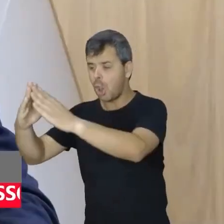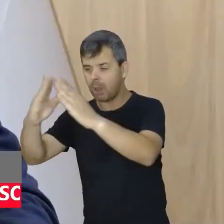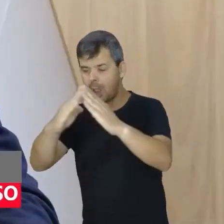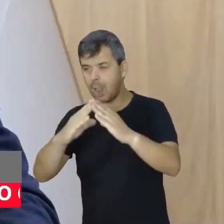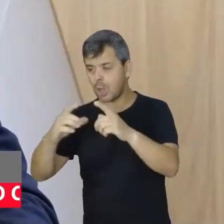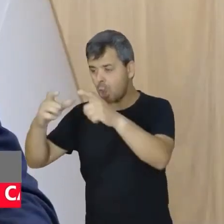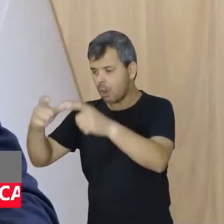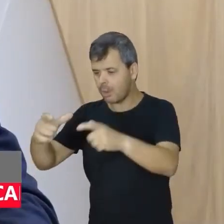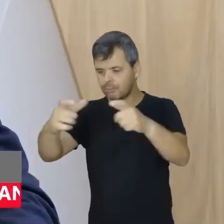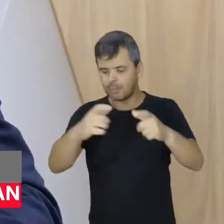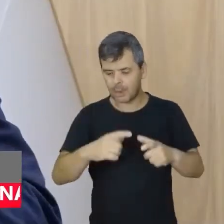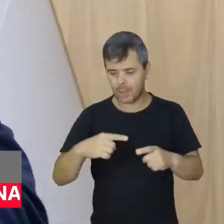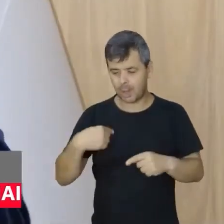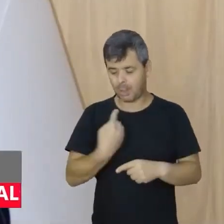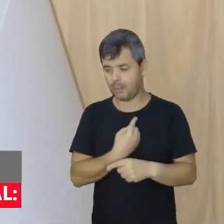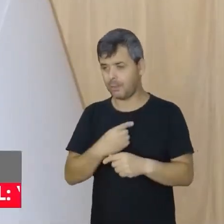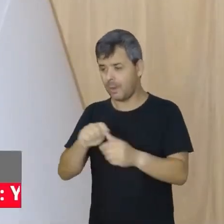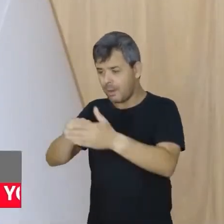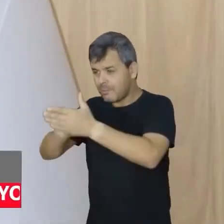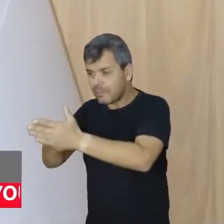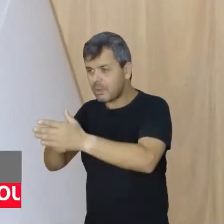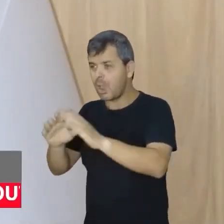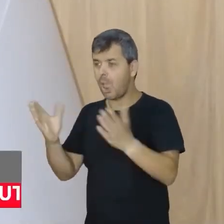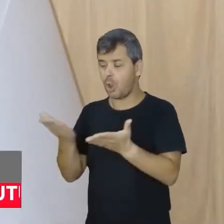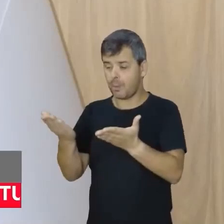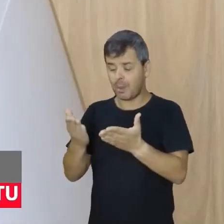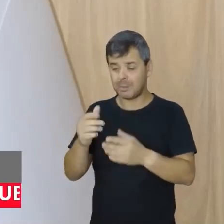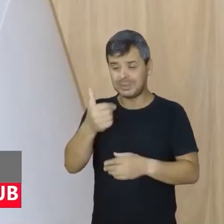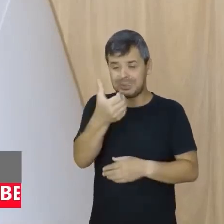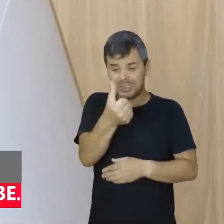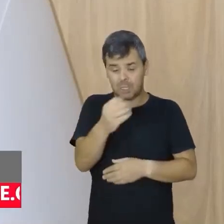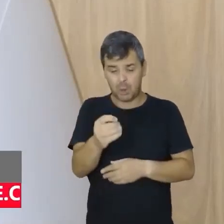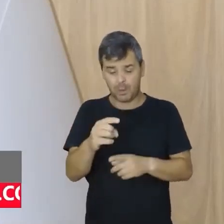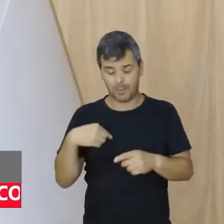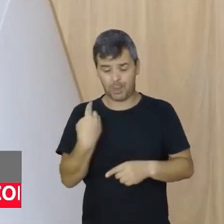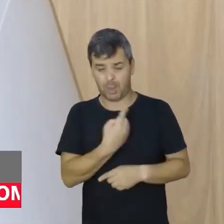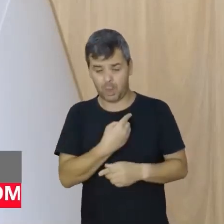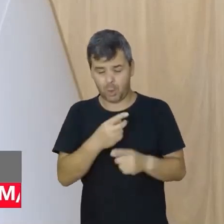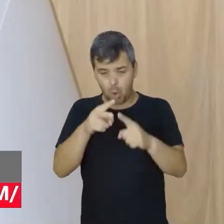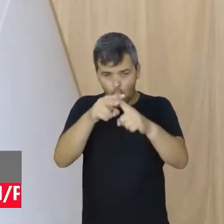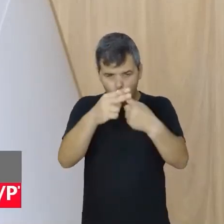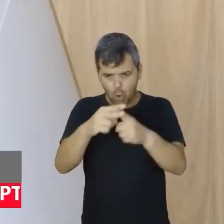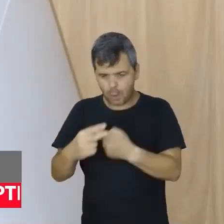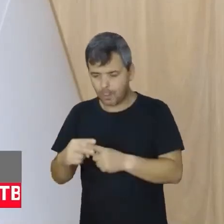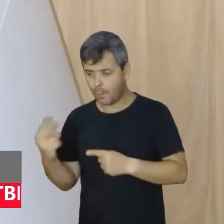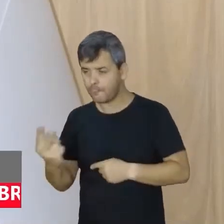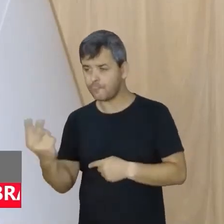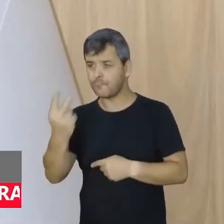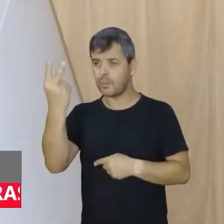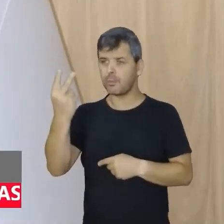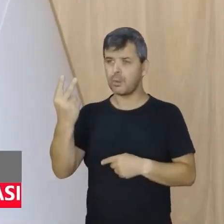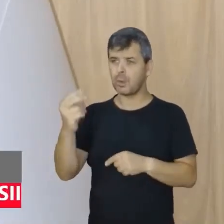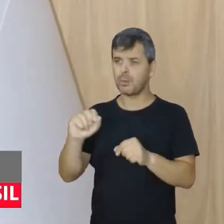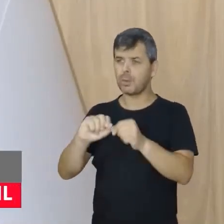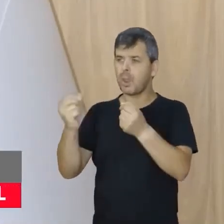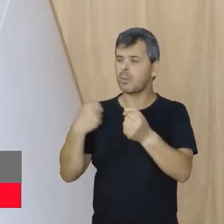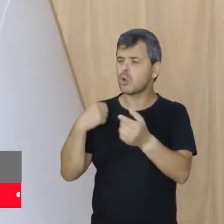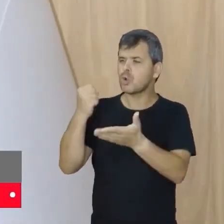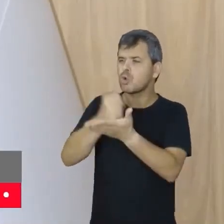nós ainda temos 64, precisando de investimentos. Fizemos agora uma correção nos valores, estamos terceirizando